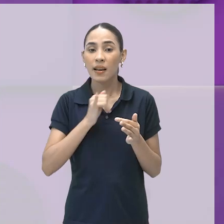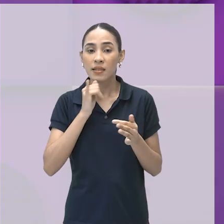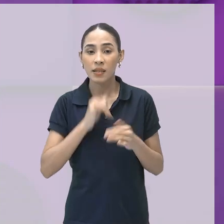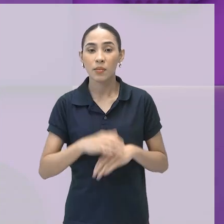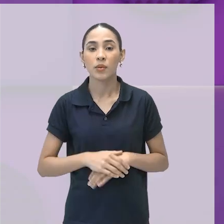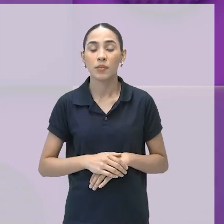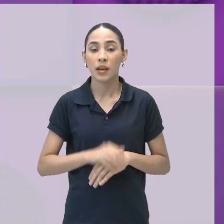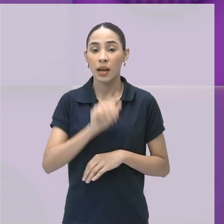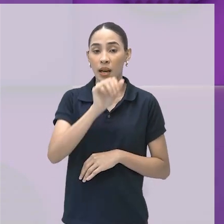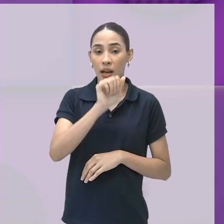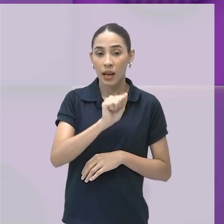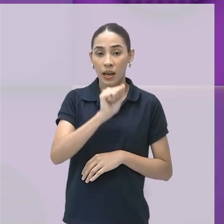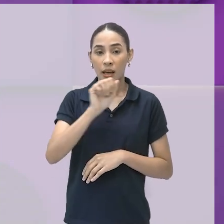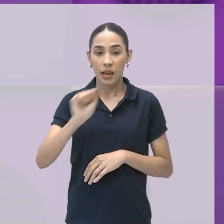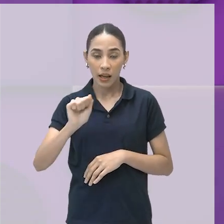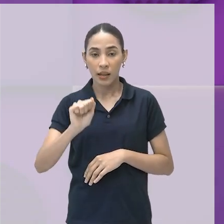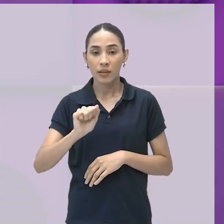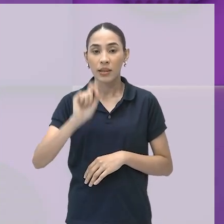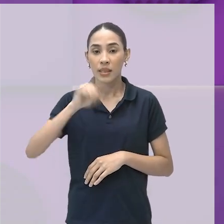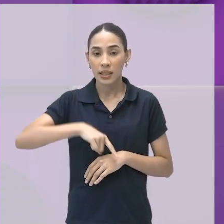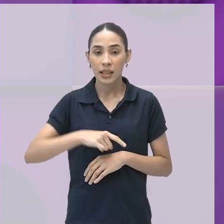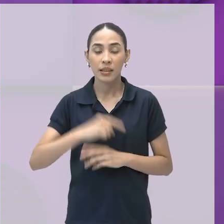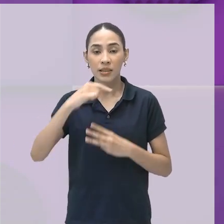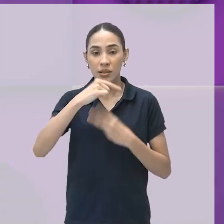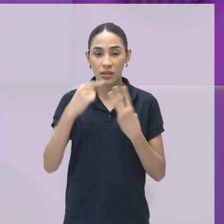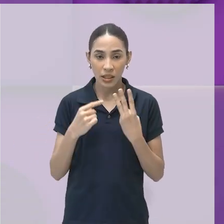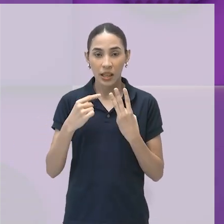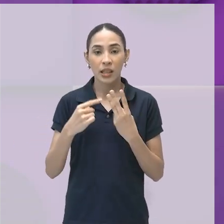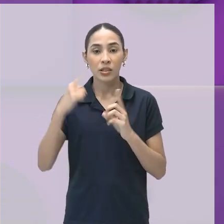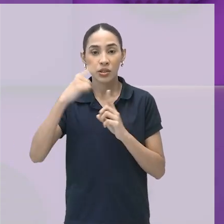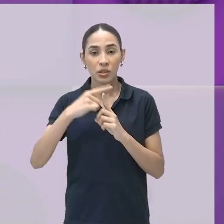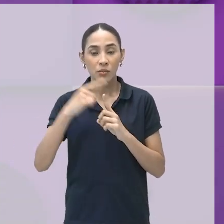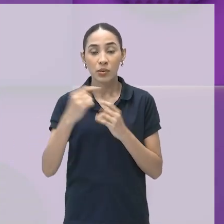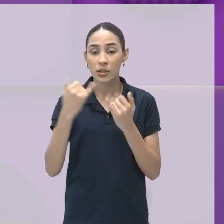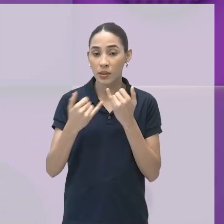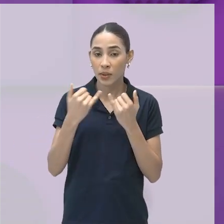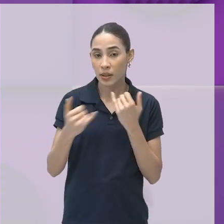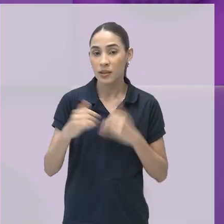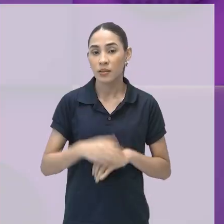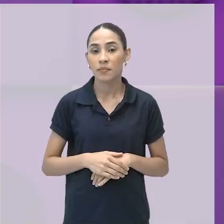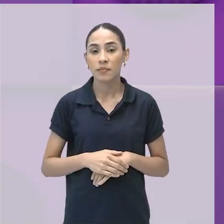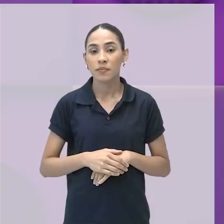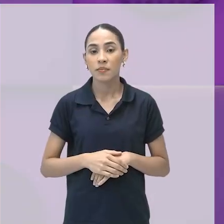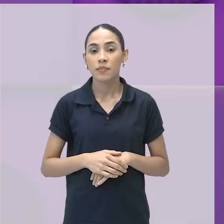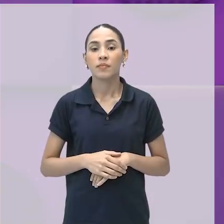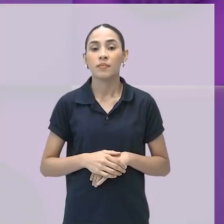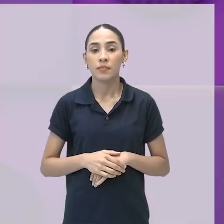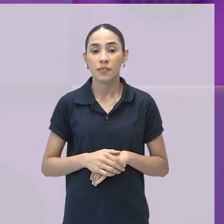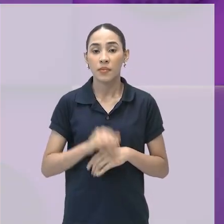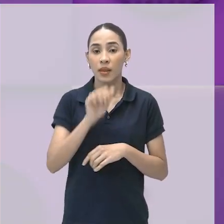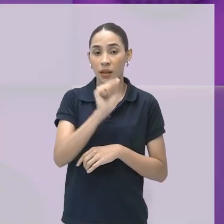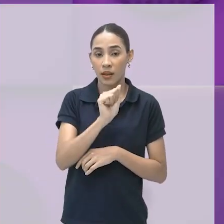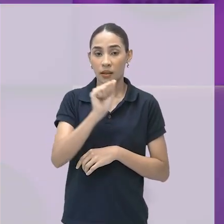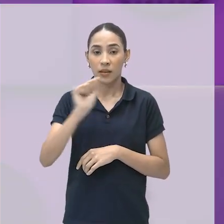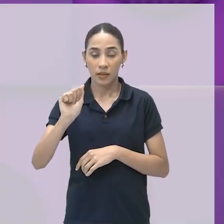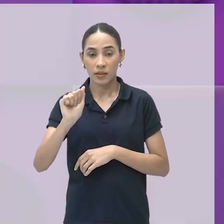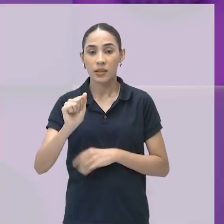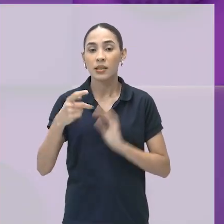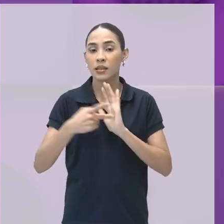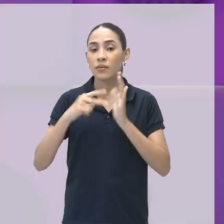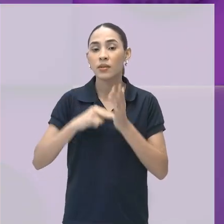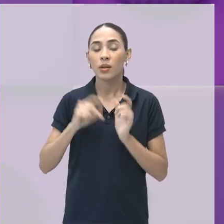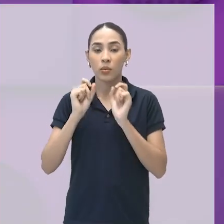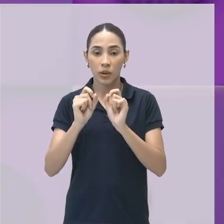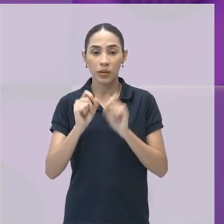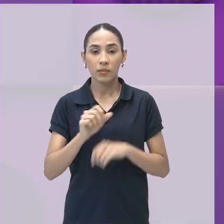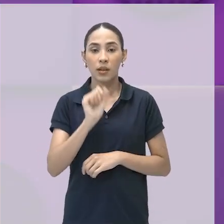semelhança AA, né, que é um dos 3 casos de semelhança, é o caso de semelhança AA, que